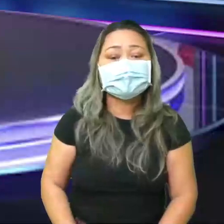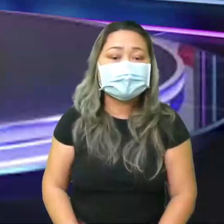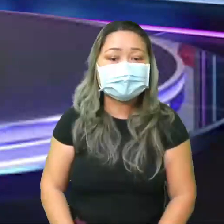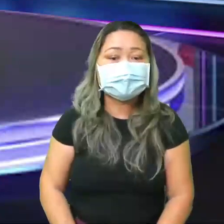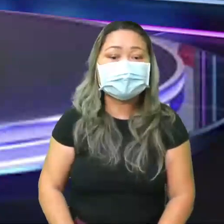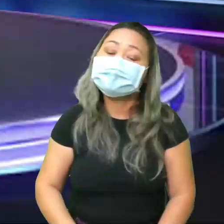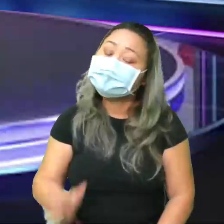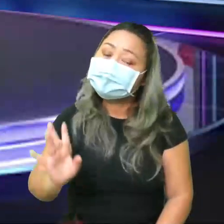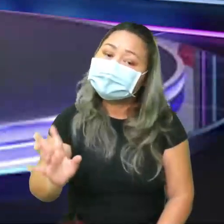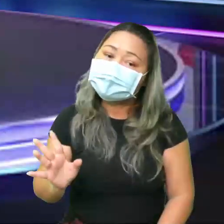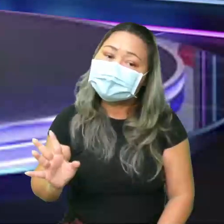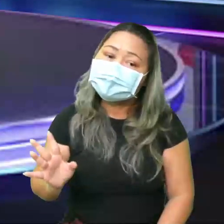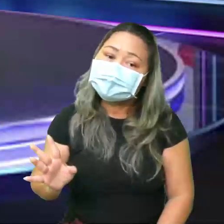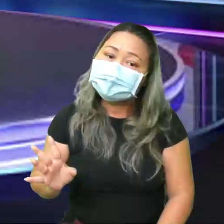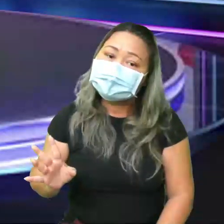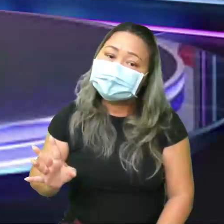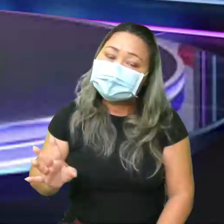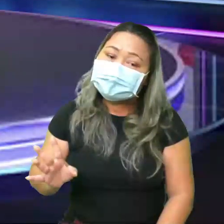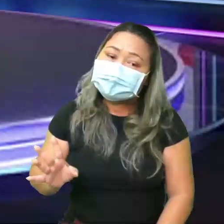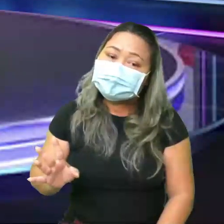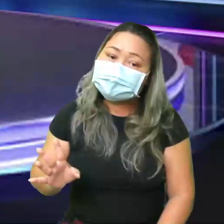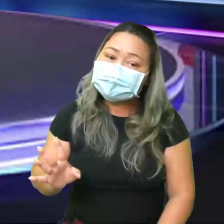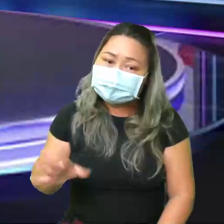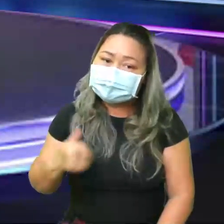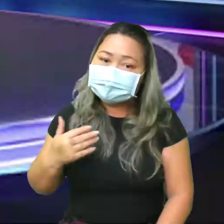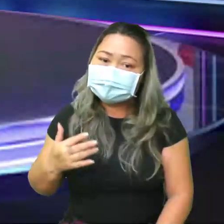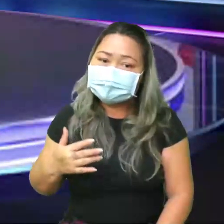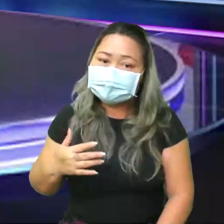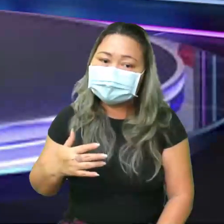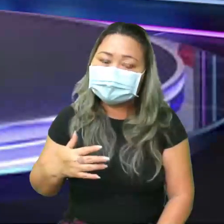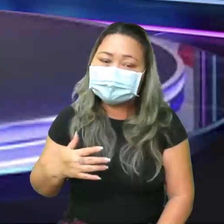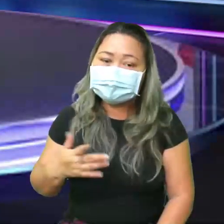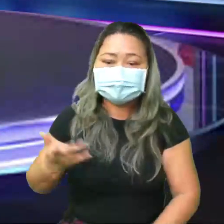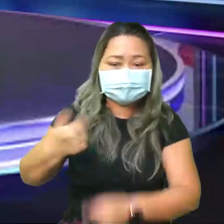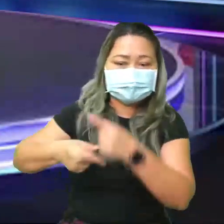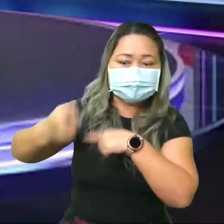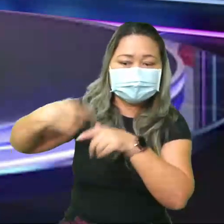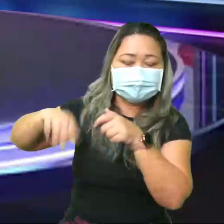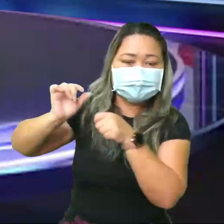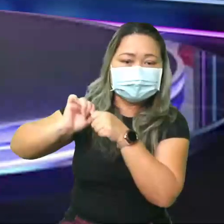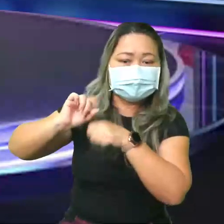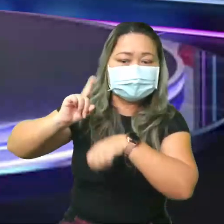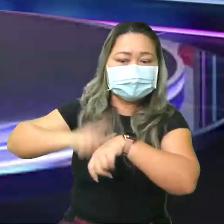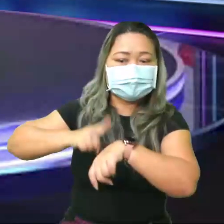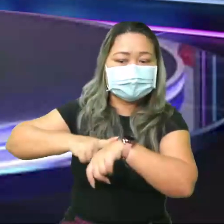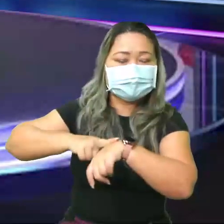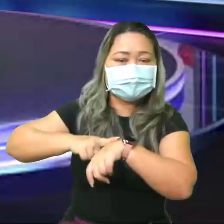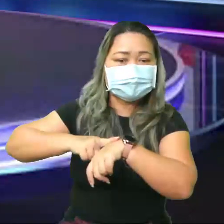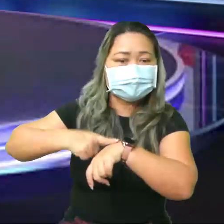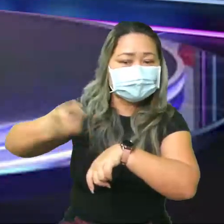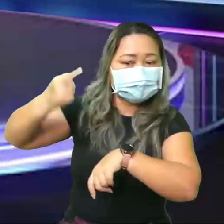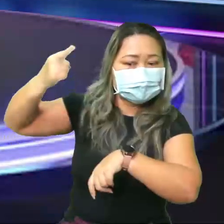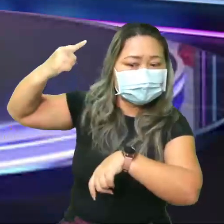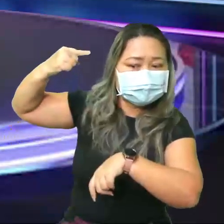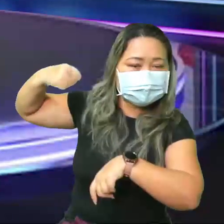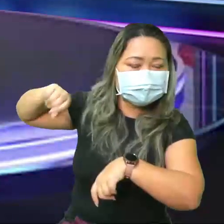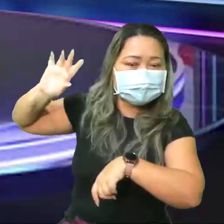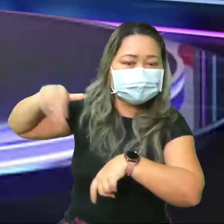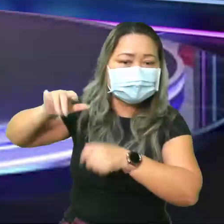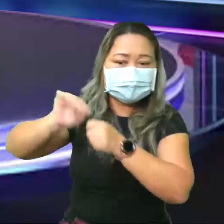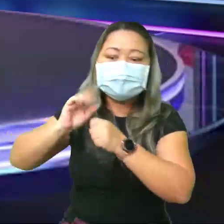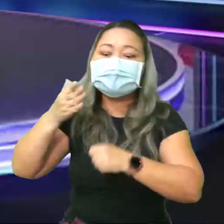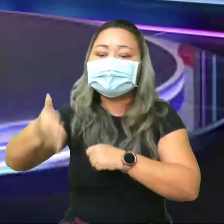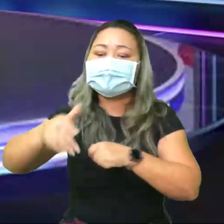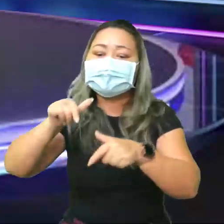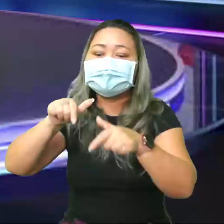deles, eu amo. Vamos lá então, seguindo. Eles conseguem conviver e reproduzir, ter novos